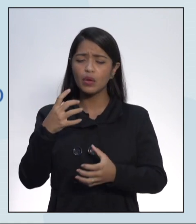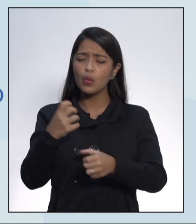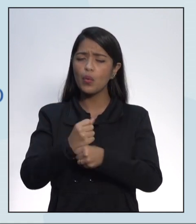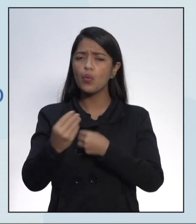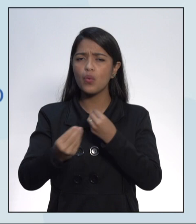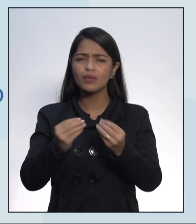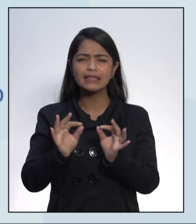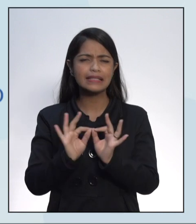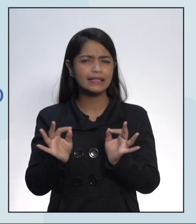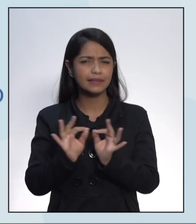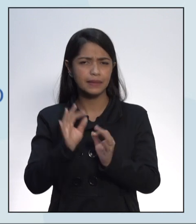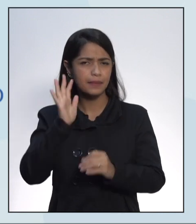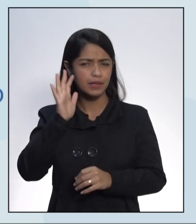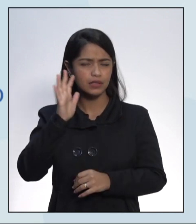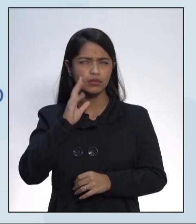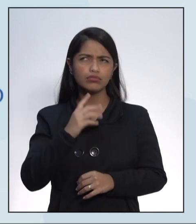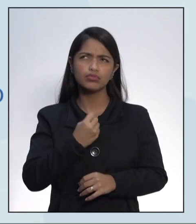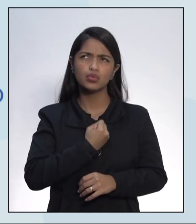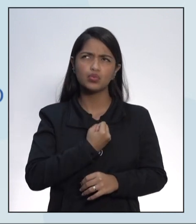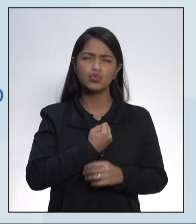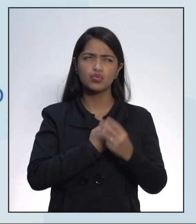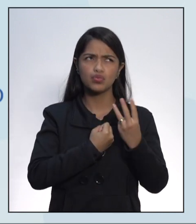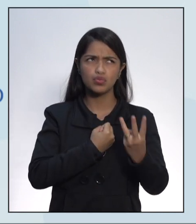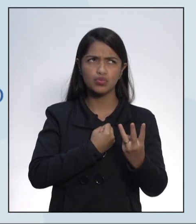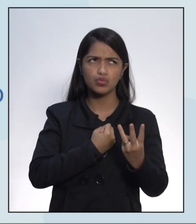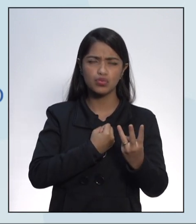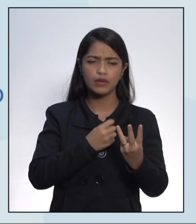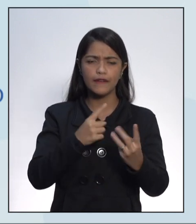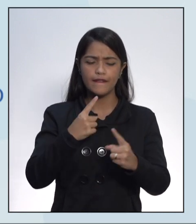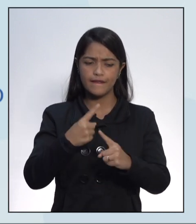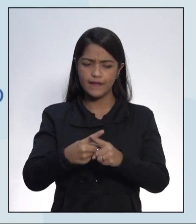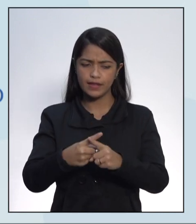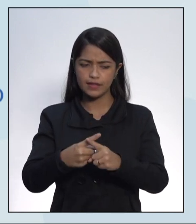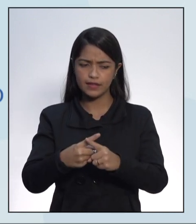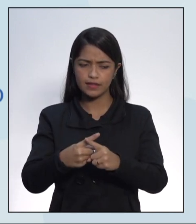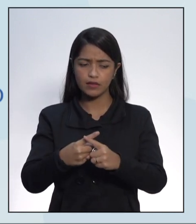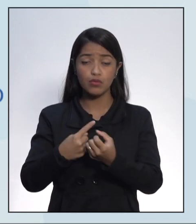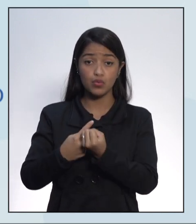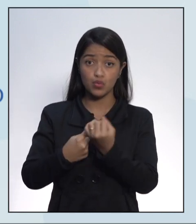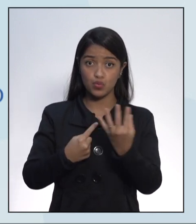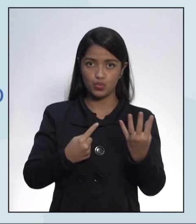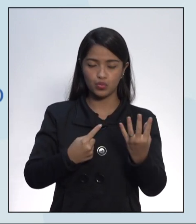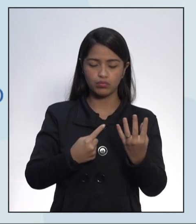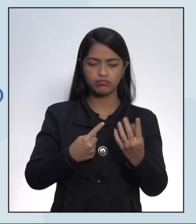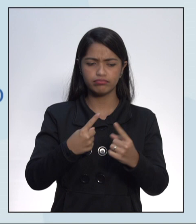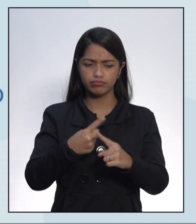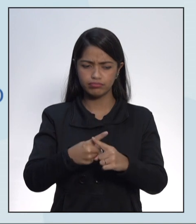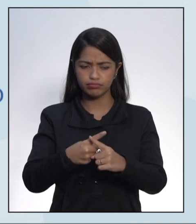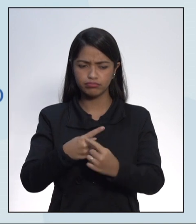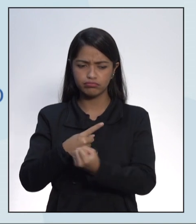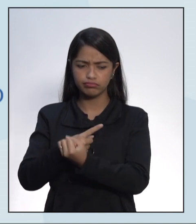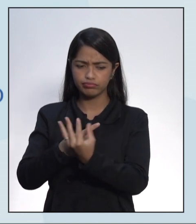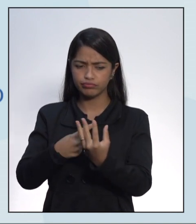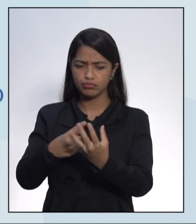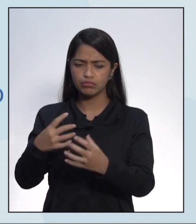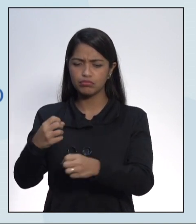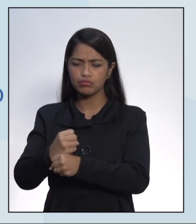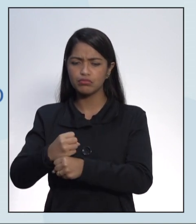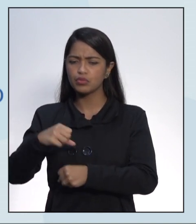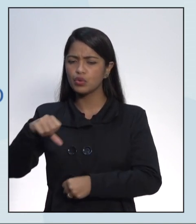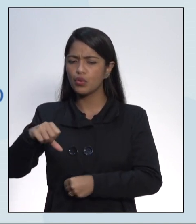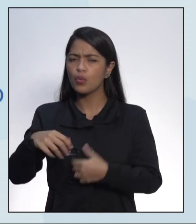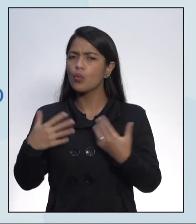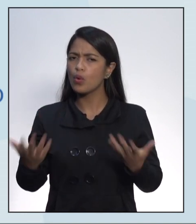imaginar qual o número que multiplicado por ele mesmo, né, 2 vezes, resulta no 9.